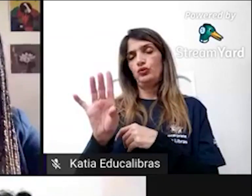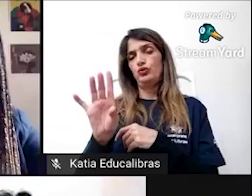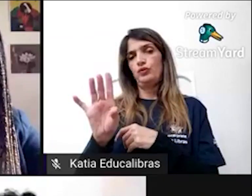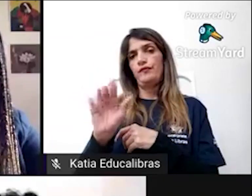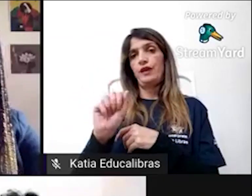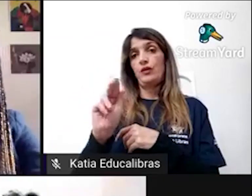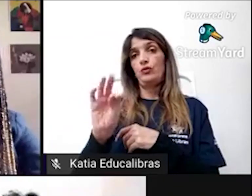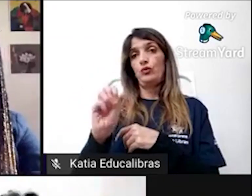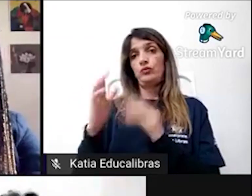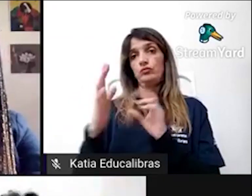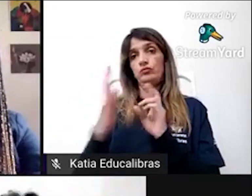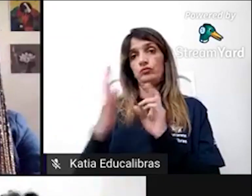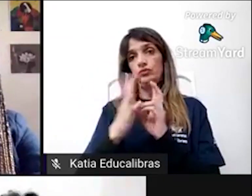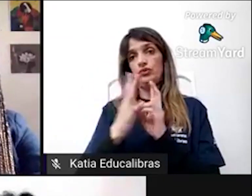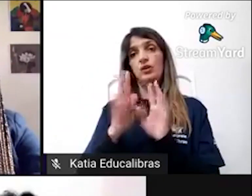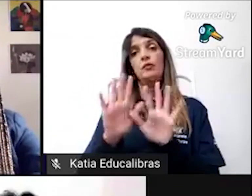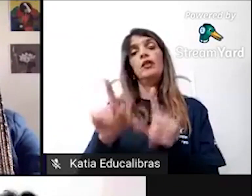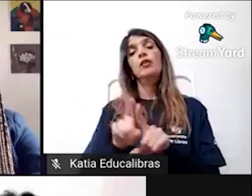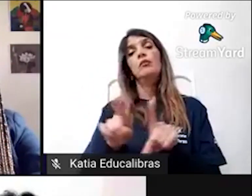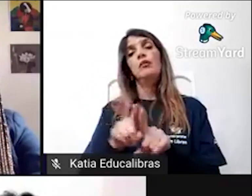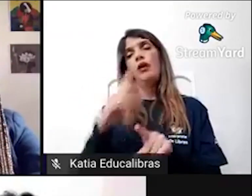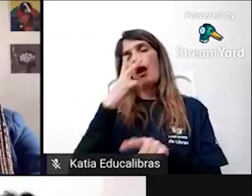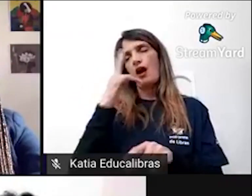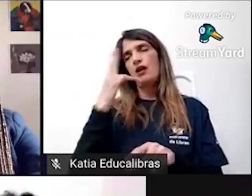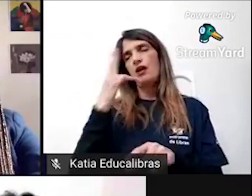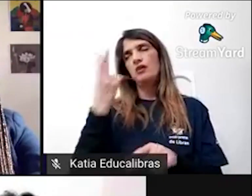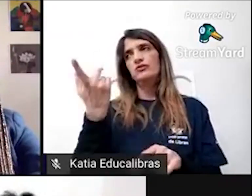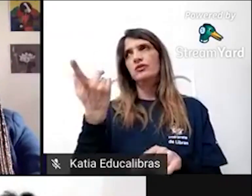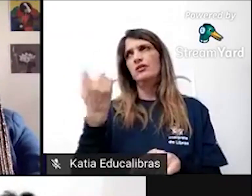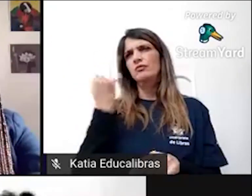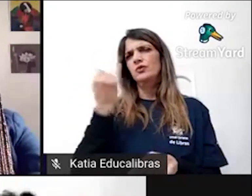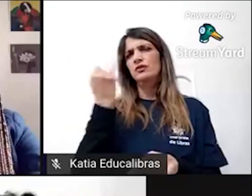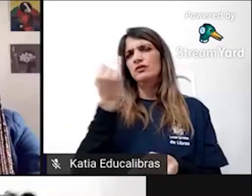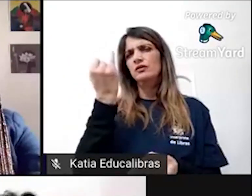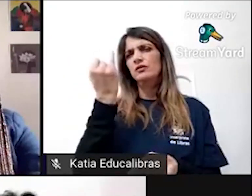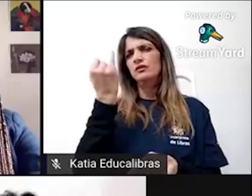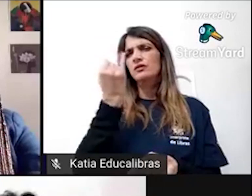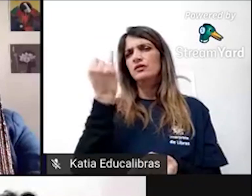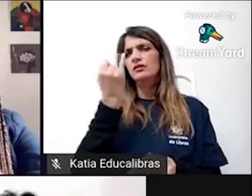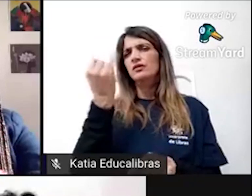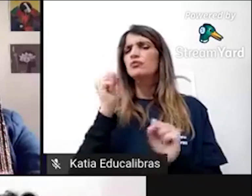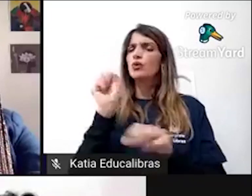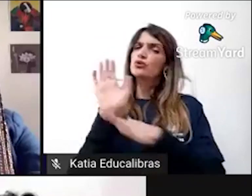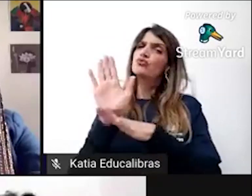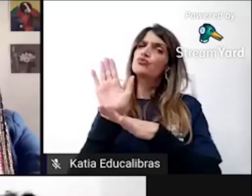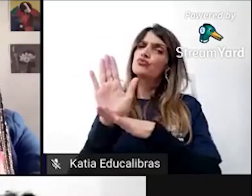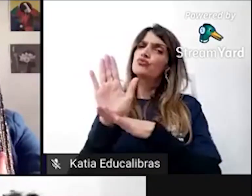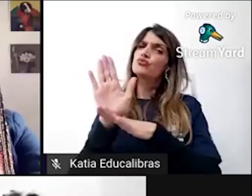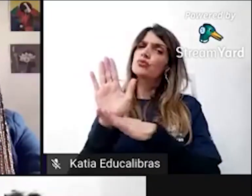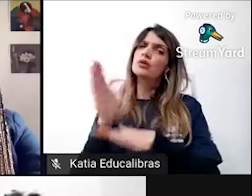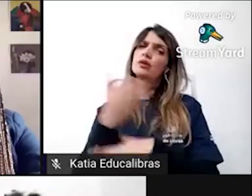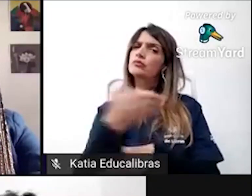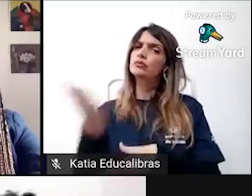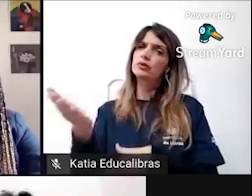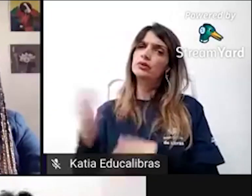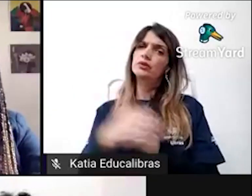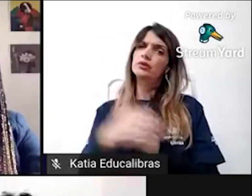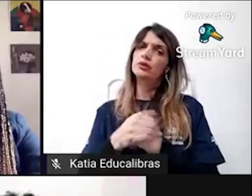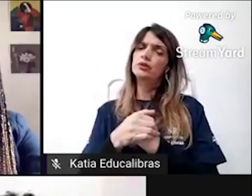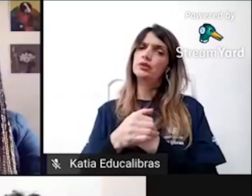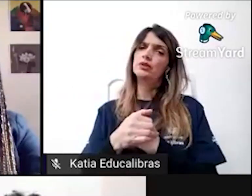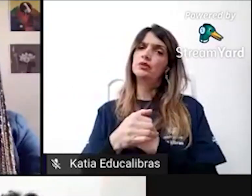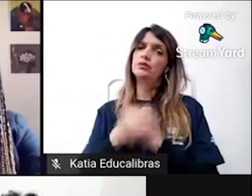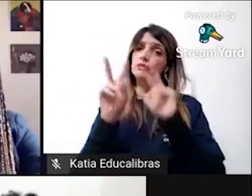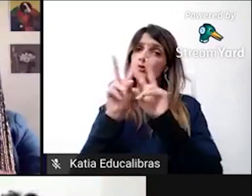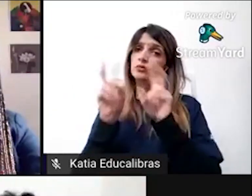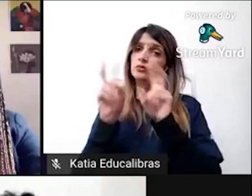literatura, não só de autores indígenas, mas como aquelas que nós achamos que podem contribuir, que